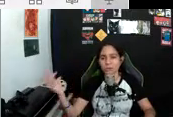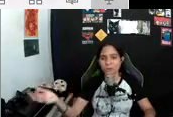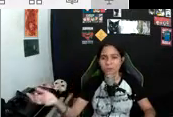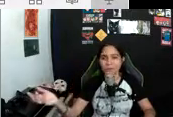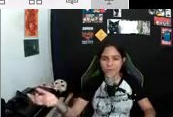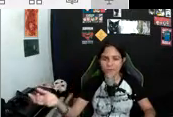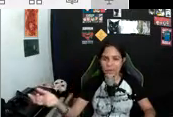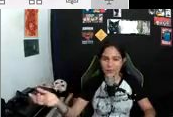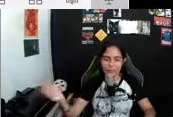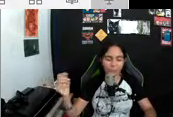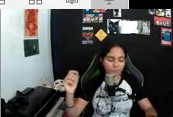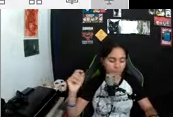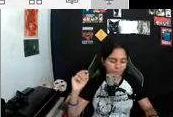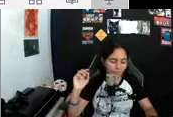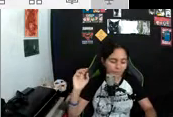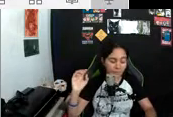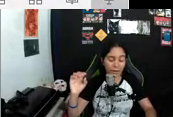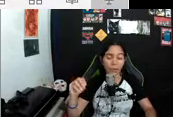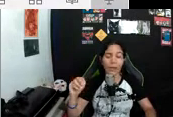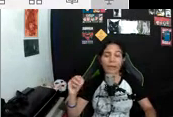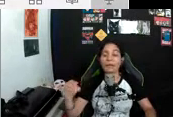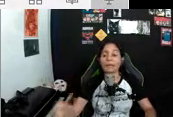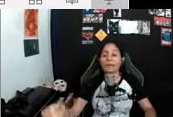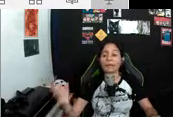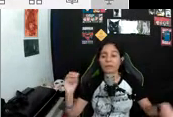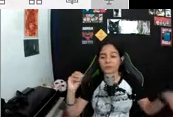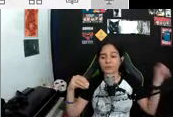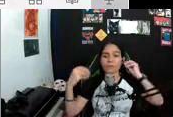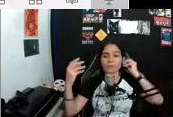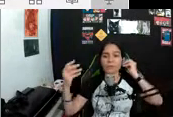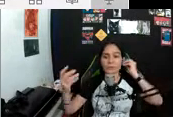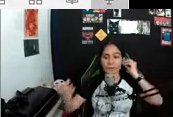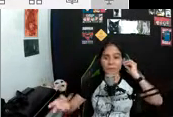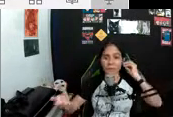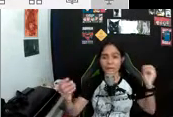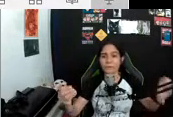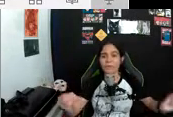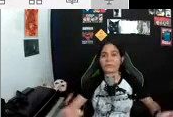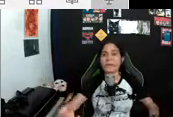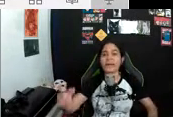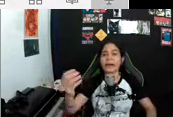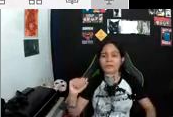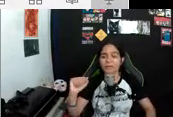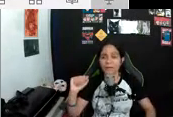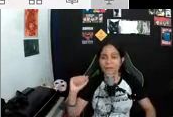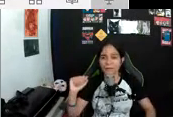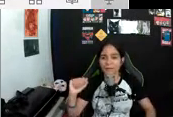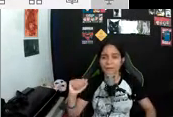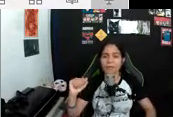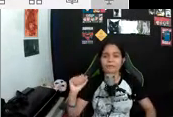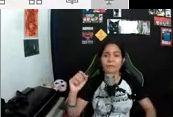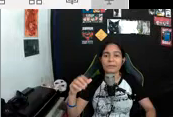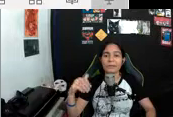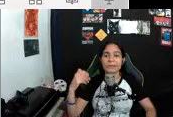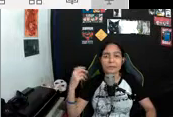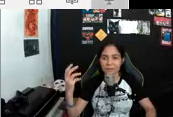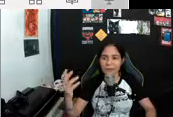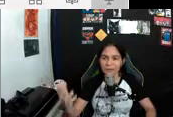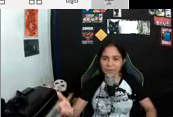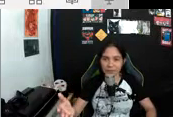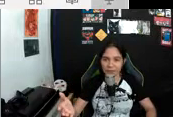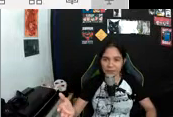já usam os 13 certos. Então, na instituição que você vai trabalhar, você, ao chegar ali,